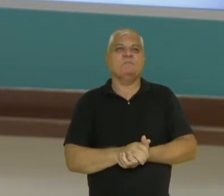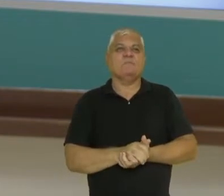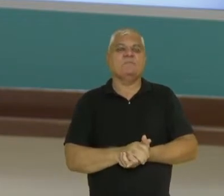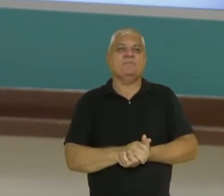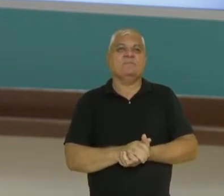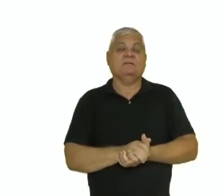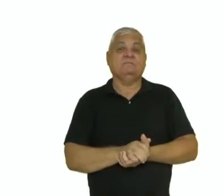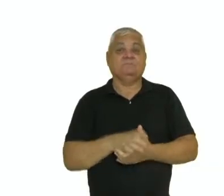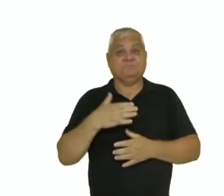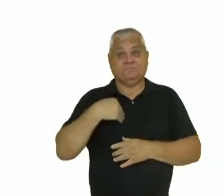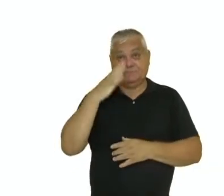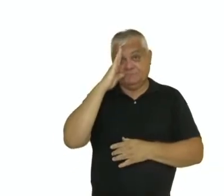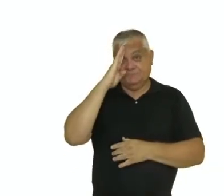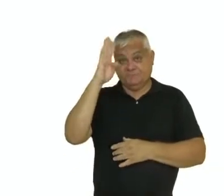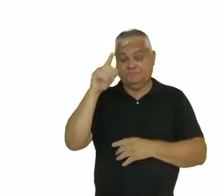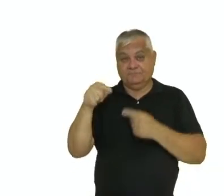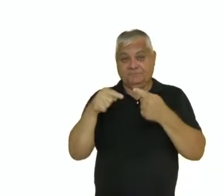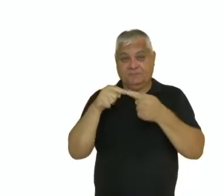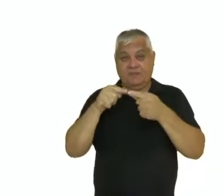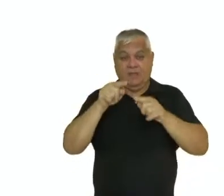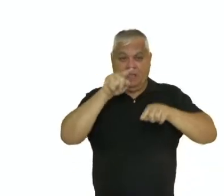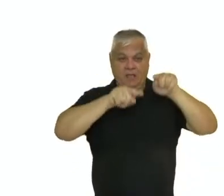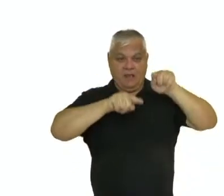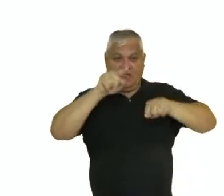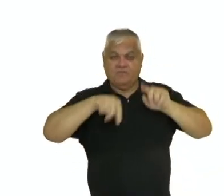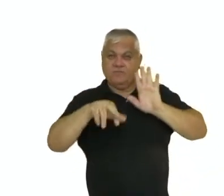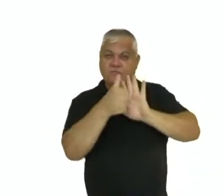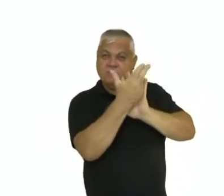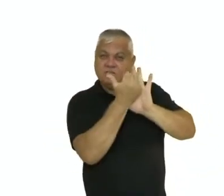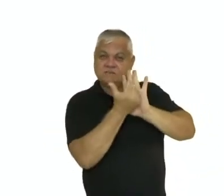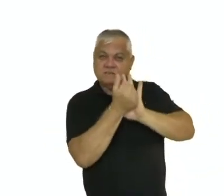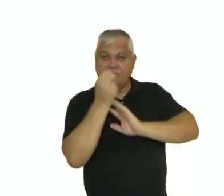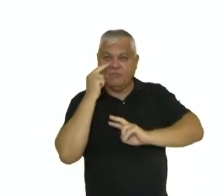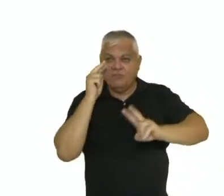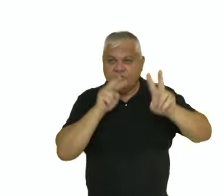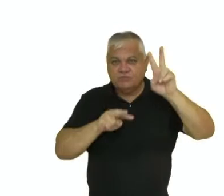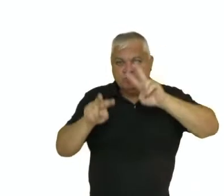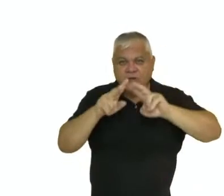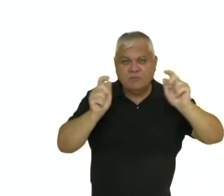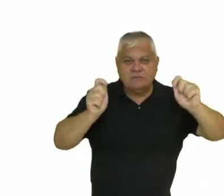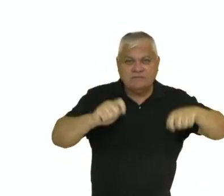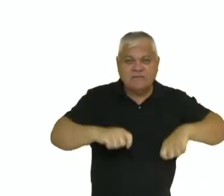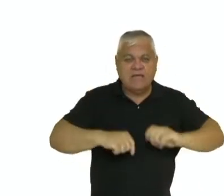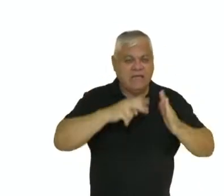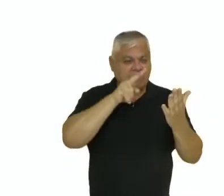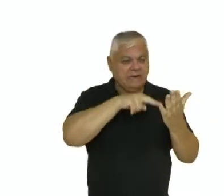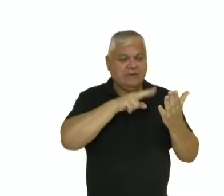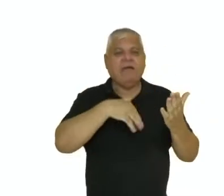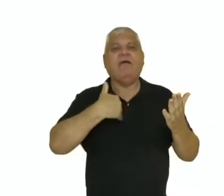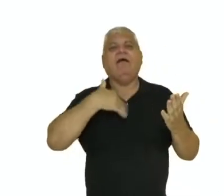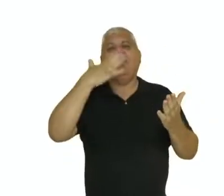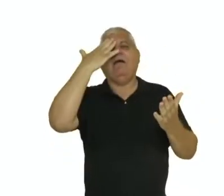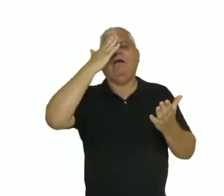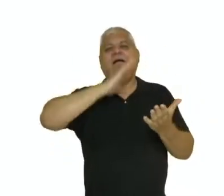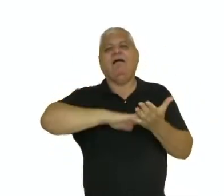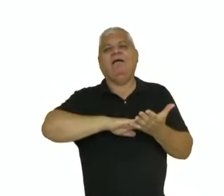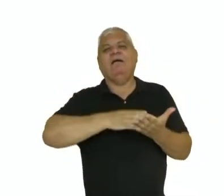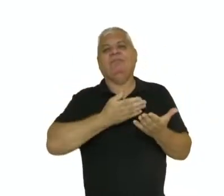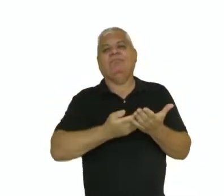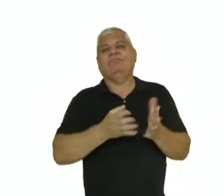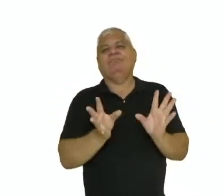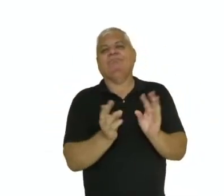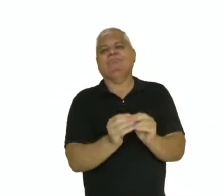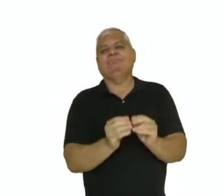O principal objetivo de um gráfico é possibilitar uma visualização, uma leitura e uma interpretação de